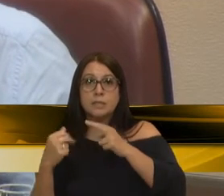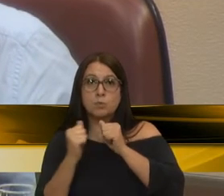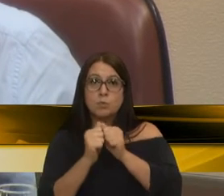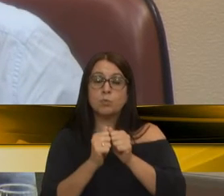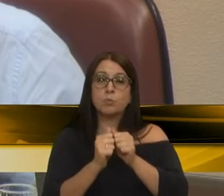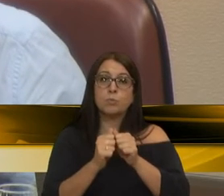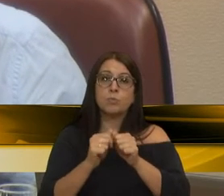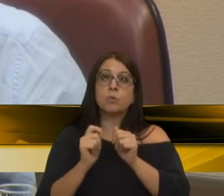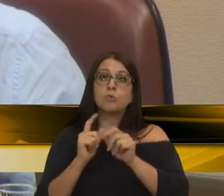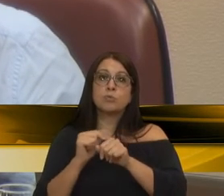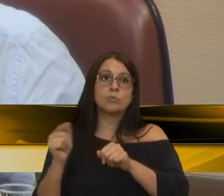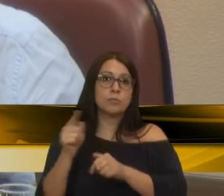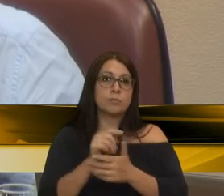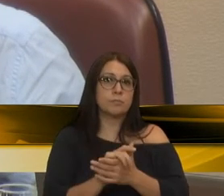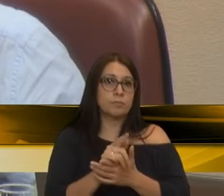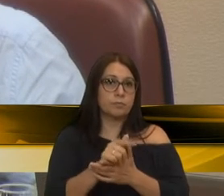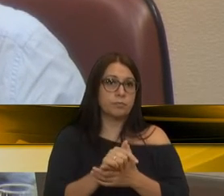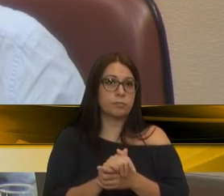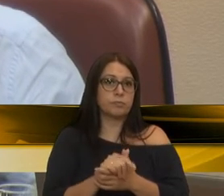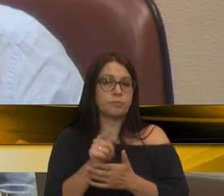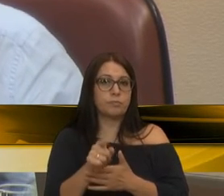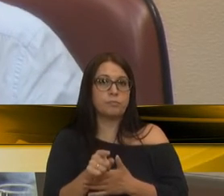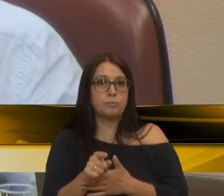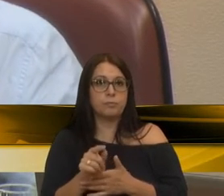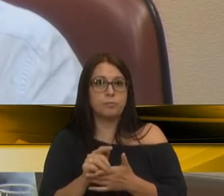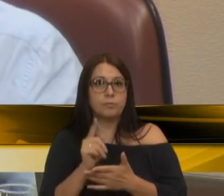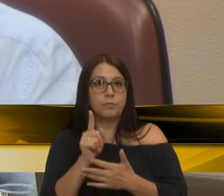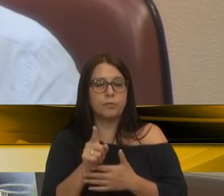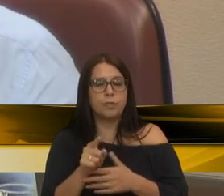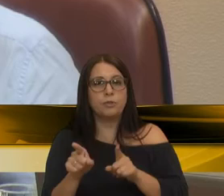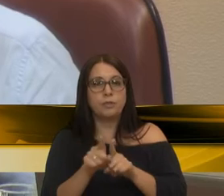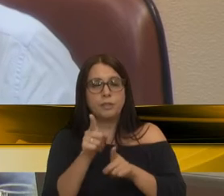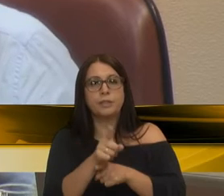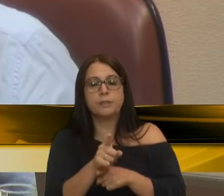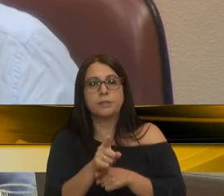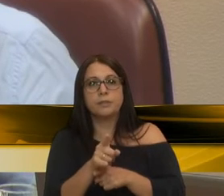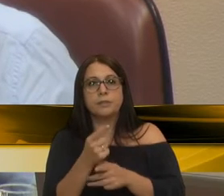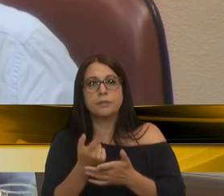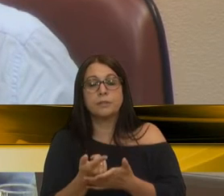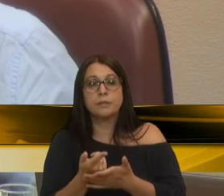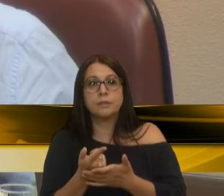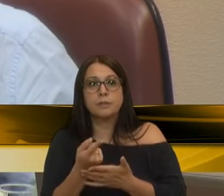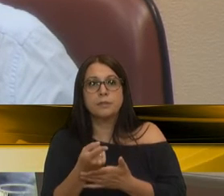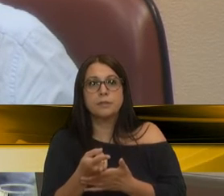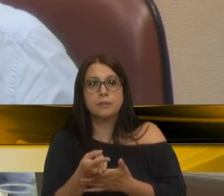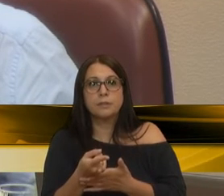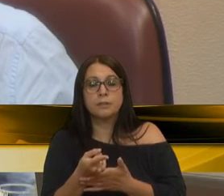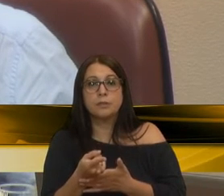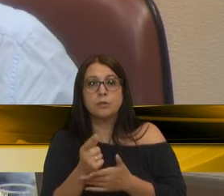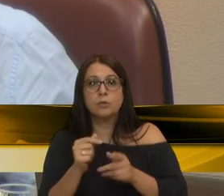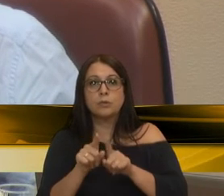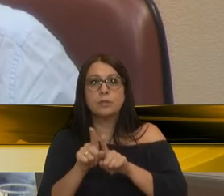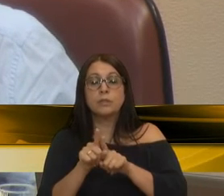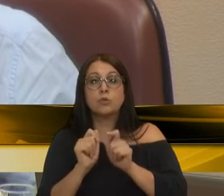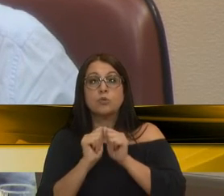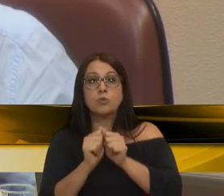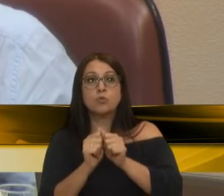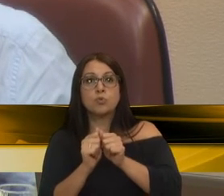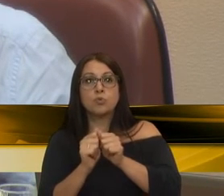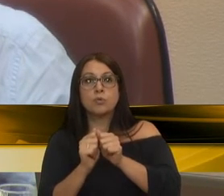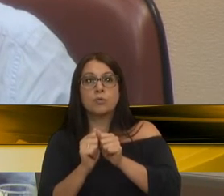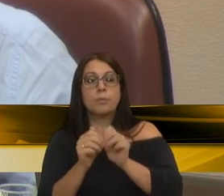tentativa sinalagmático de evidente equilíbrio porque está sustentado em contraprestações